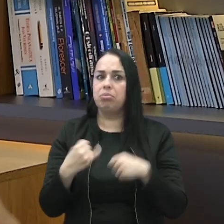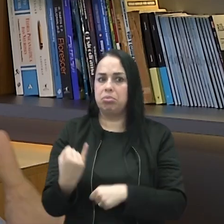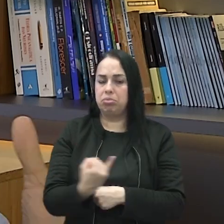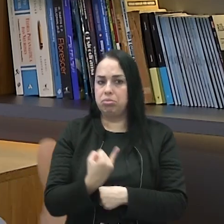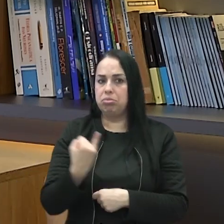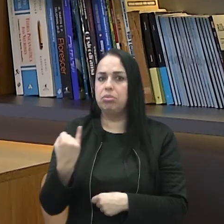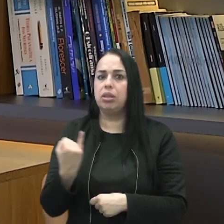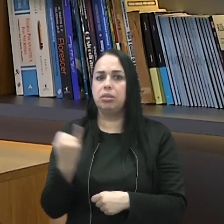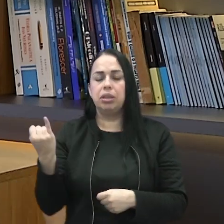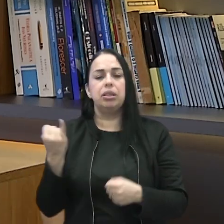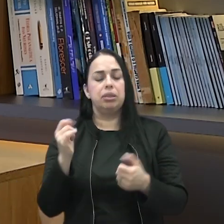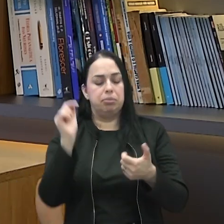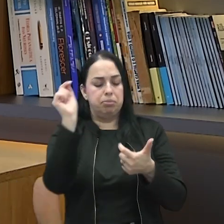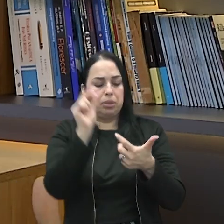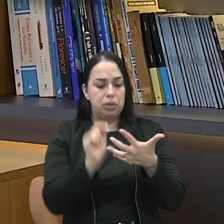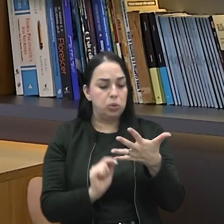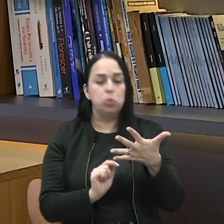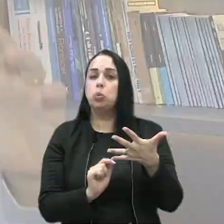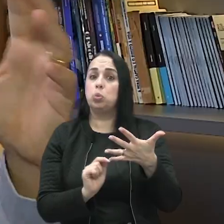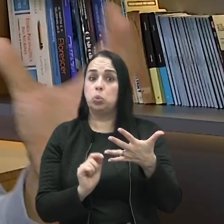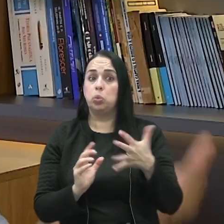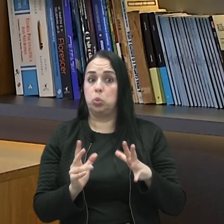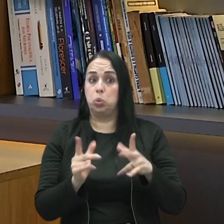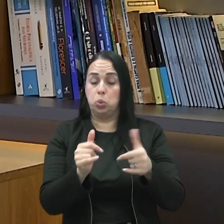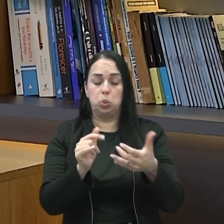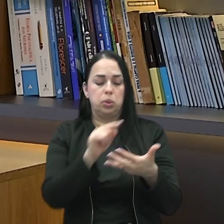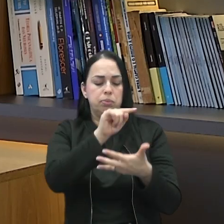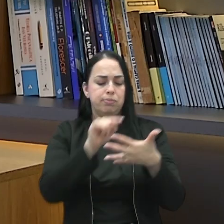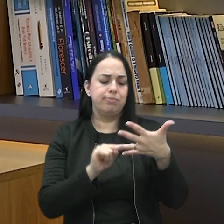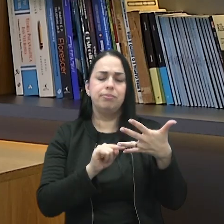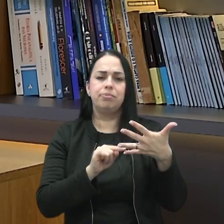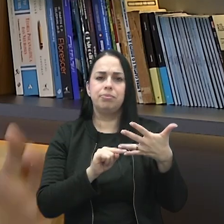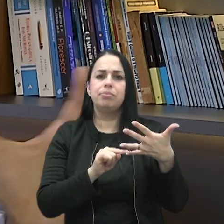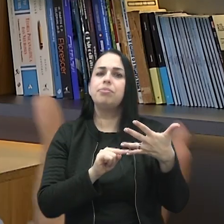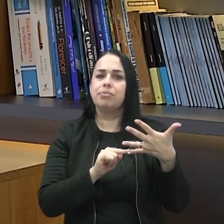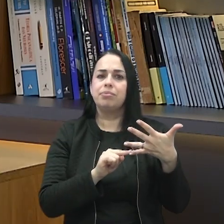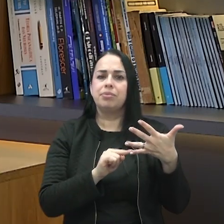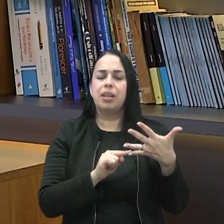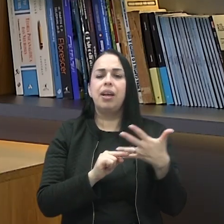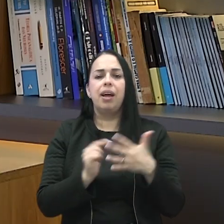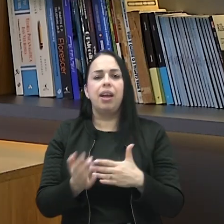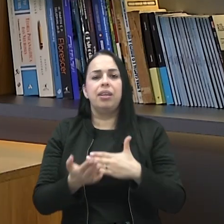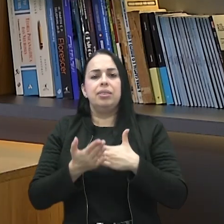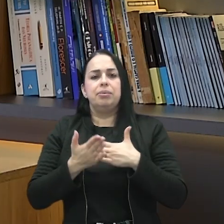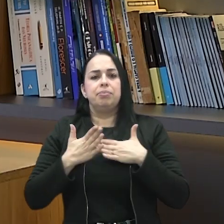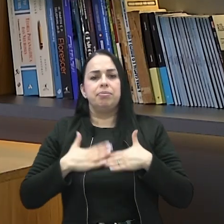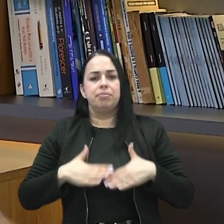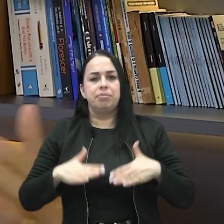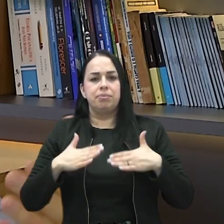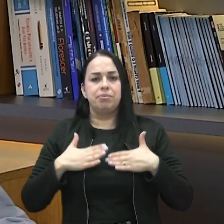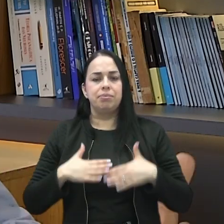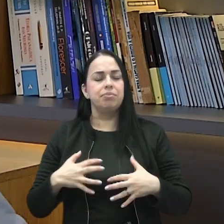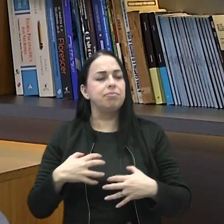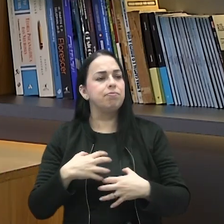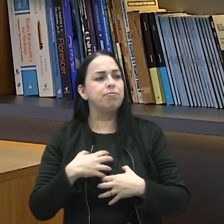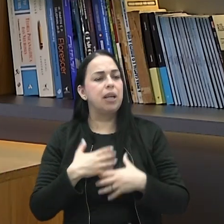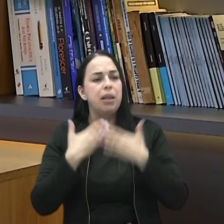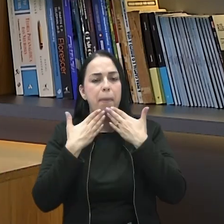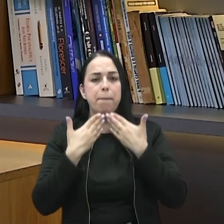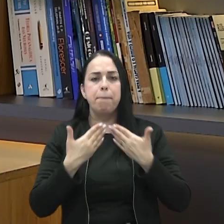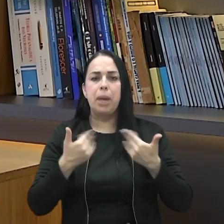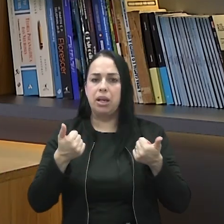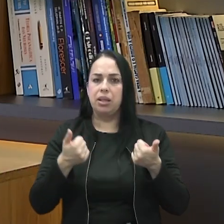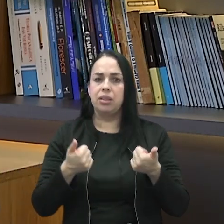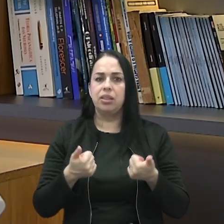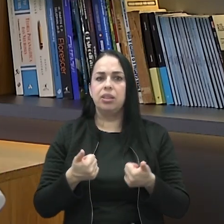atividade física é outro aspecto importante. E tudo isso, juntando, né, todas essas atitudes, acabam fazendo com que o